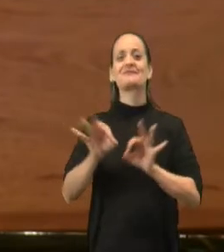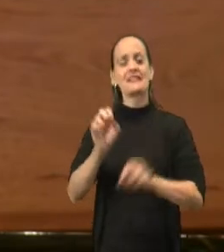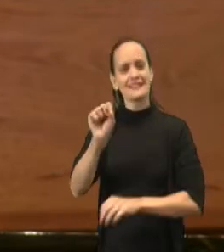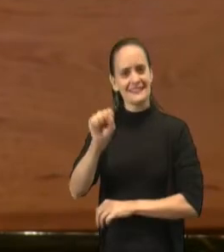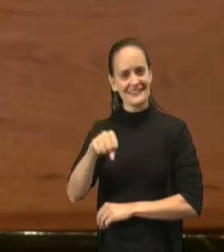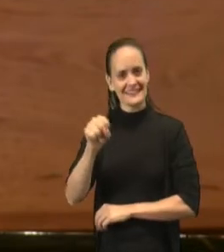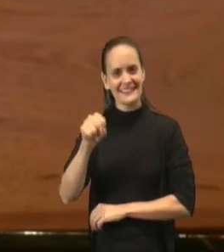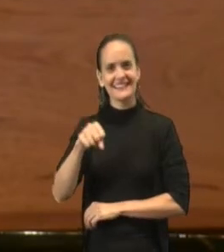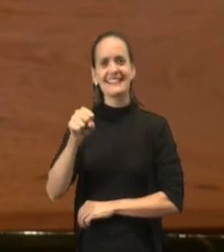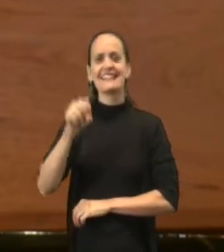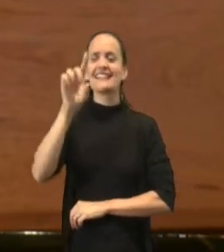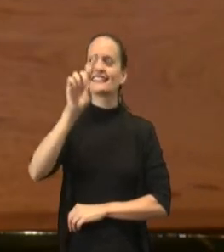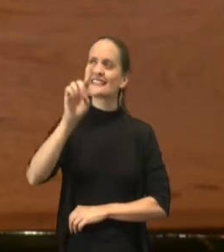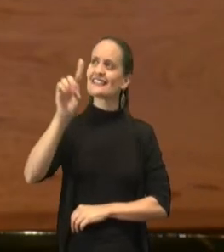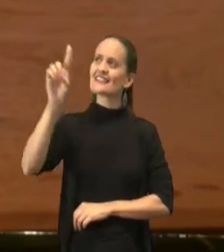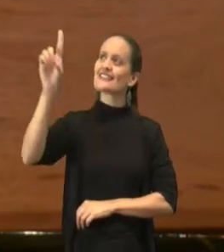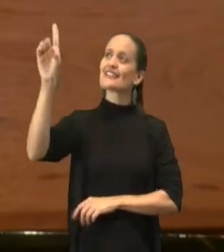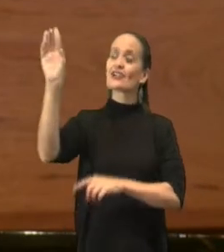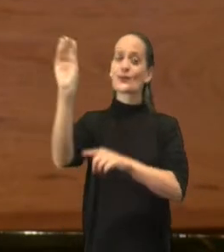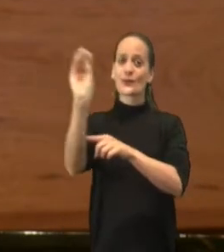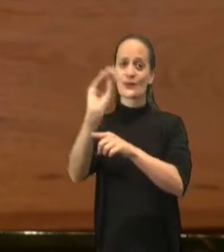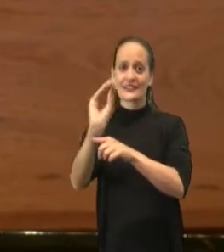provê. Sim,